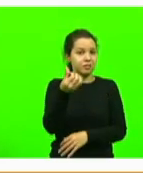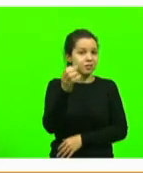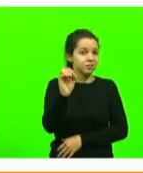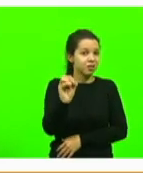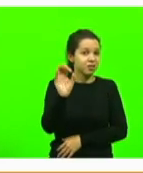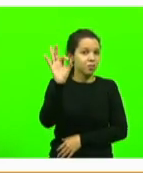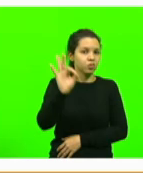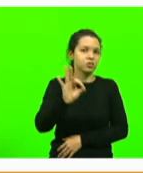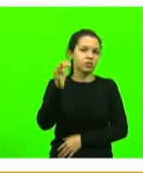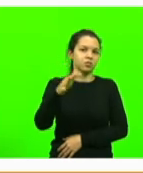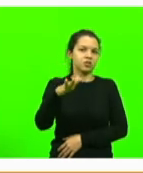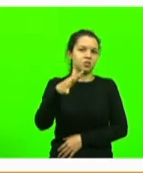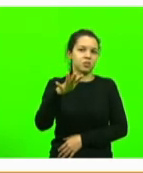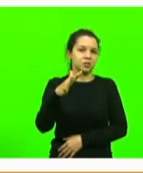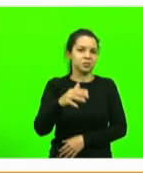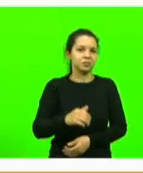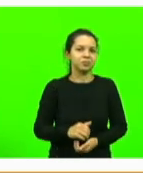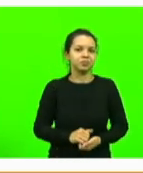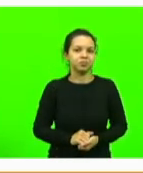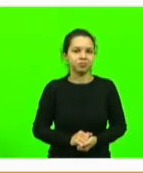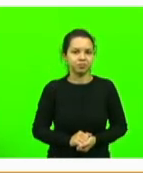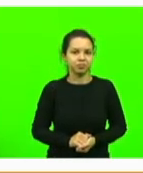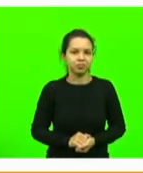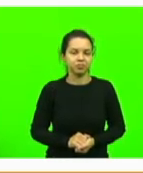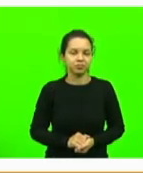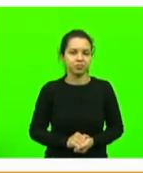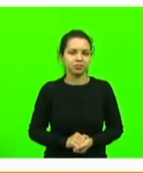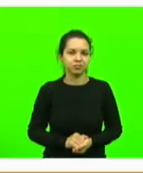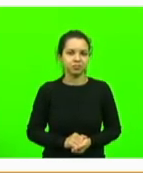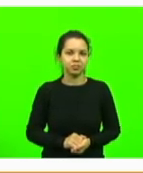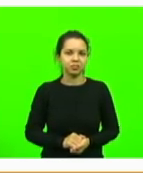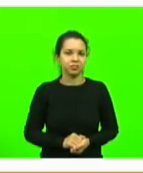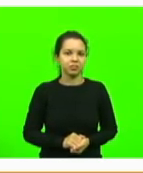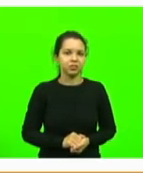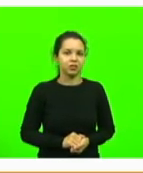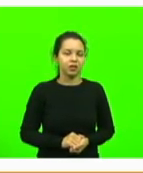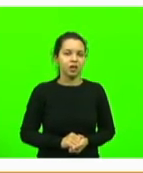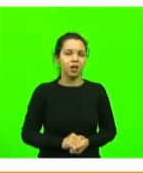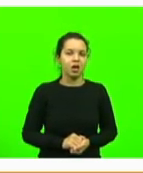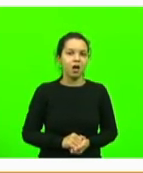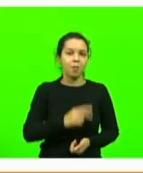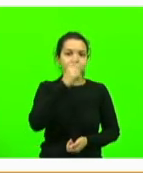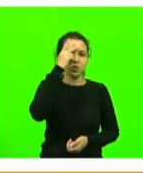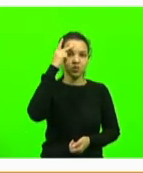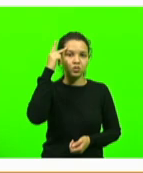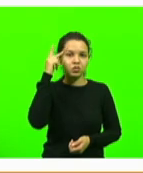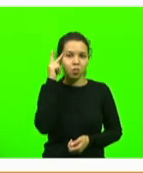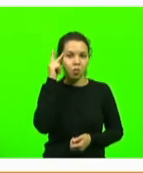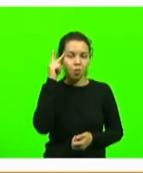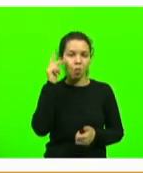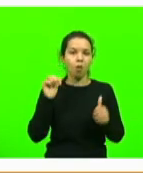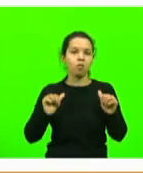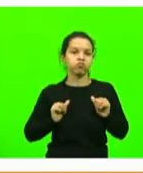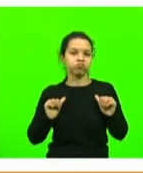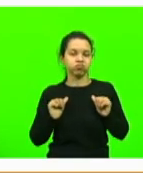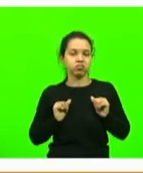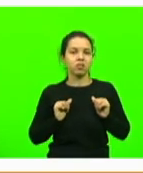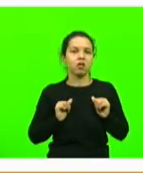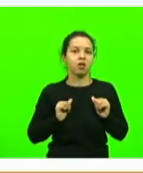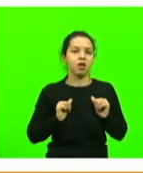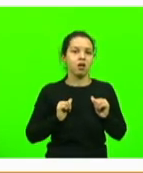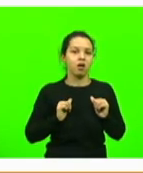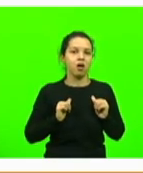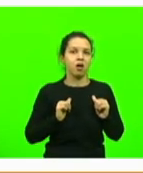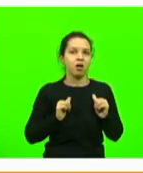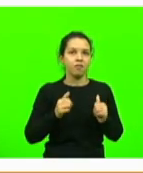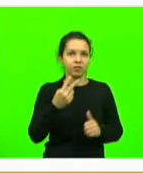informalidade é a proporção de Desocupados saltou de 23 e meio por